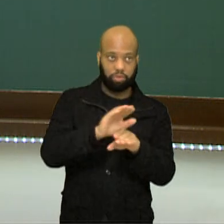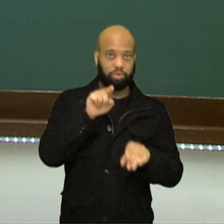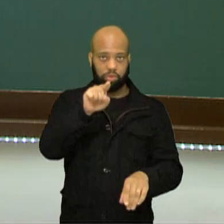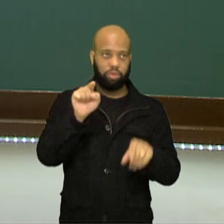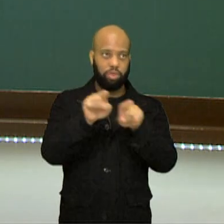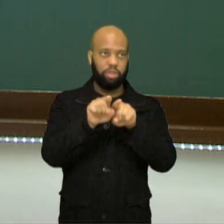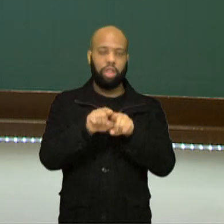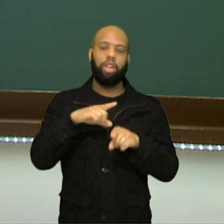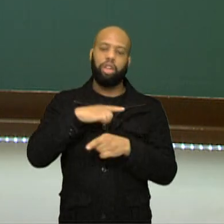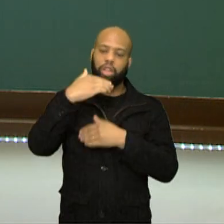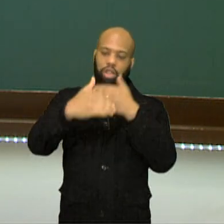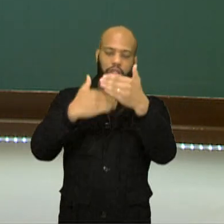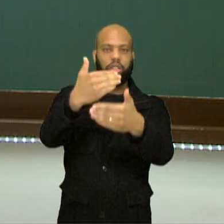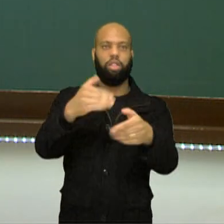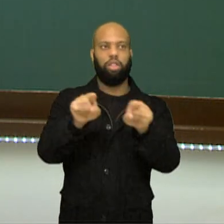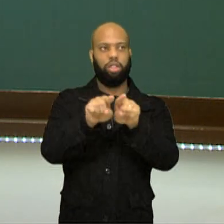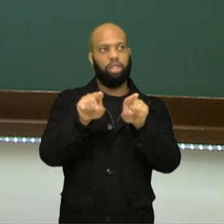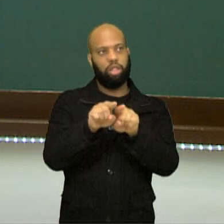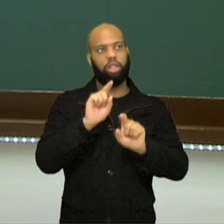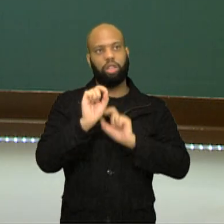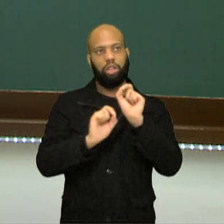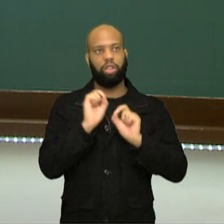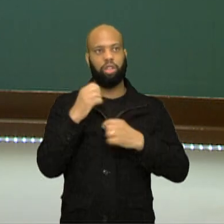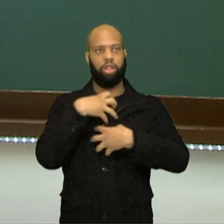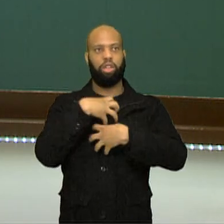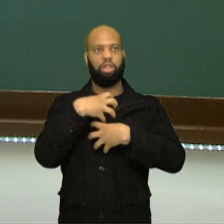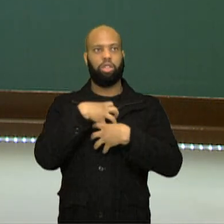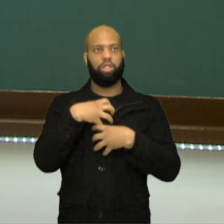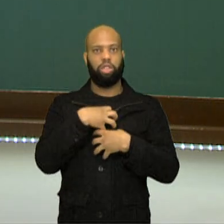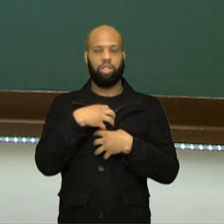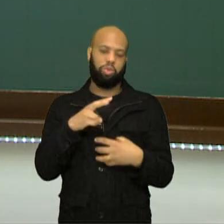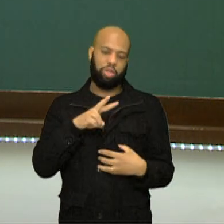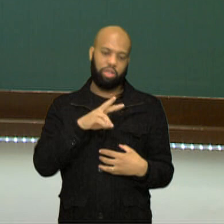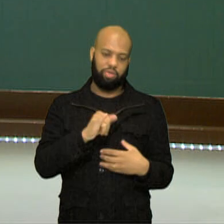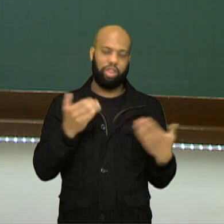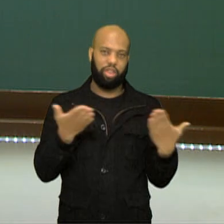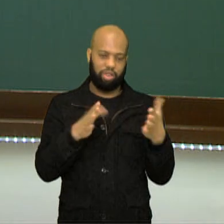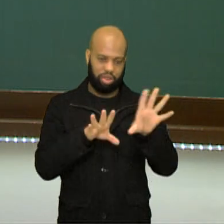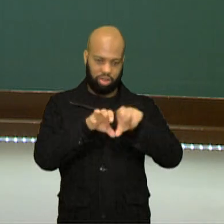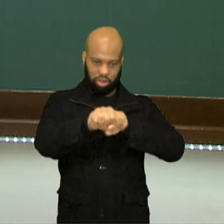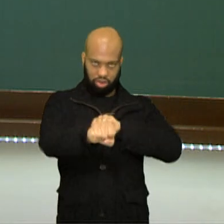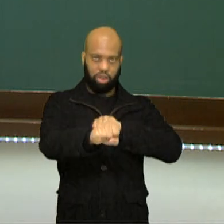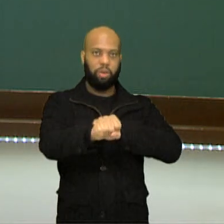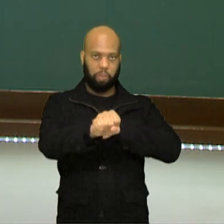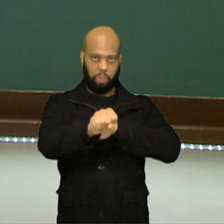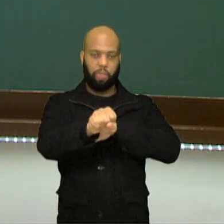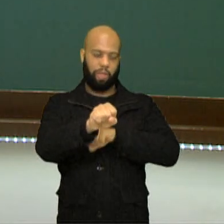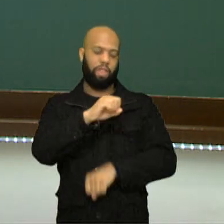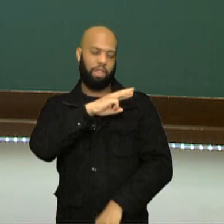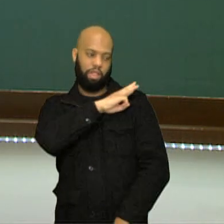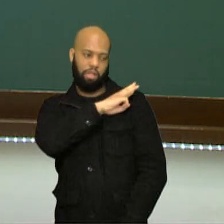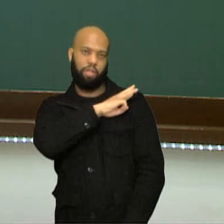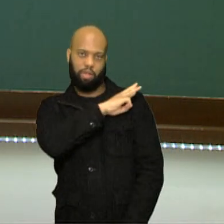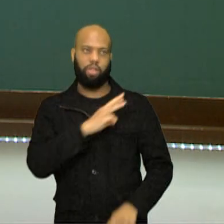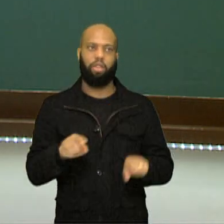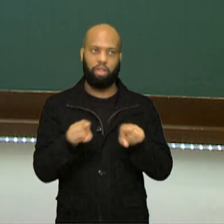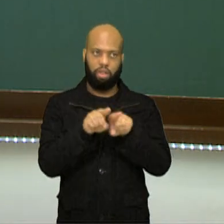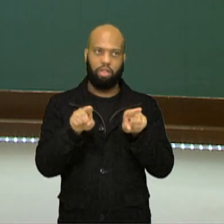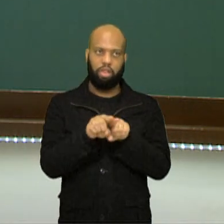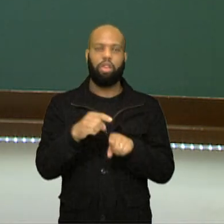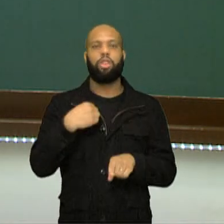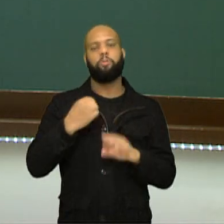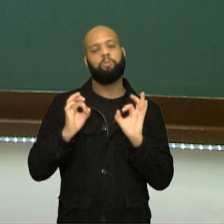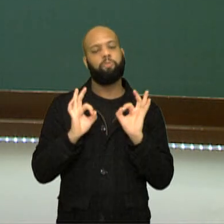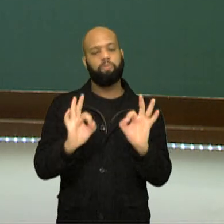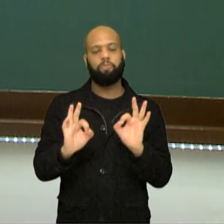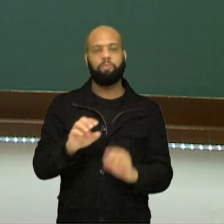nessa etapa de finalização do ensino médio, que encerra o ensino básico, né? E eu tenho